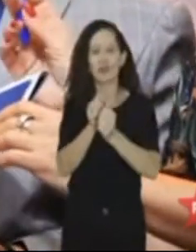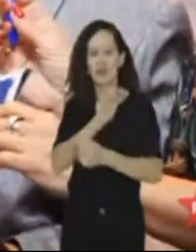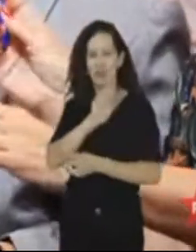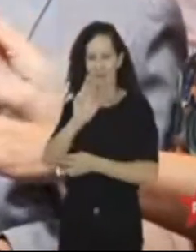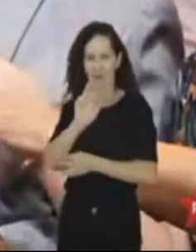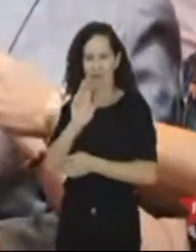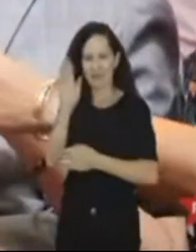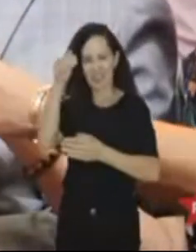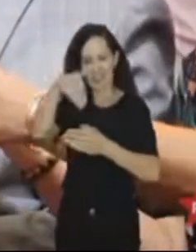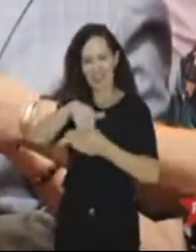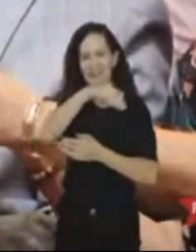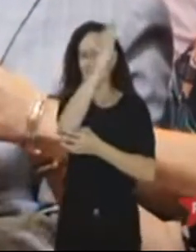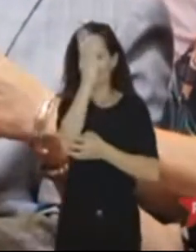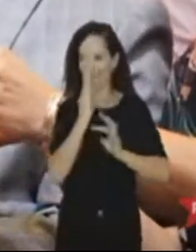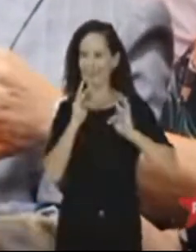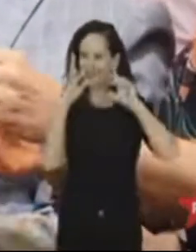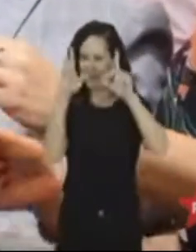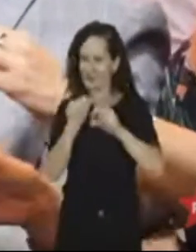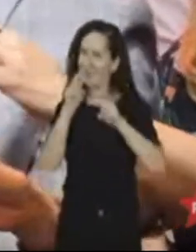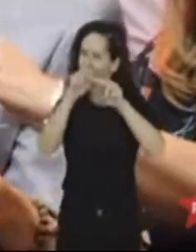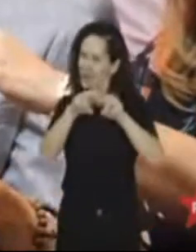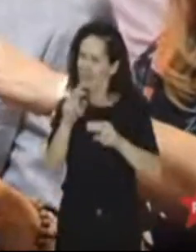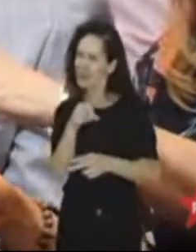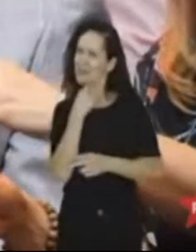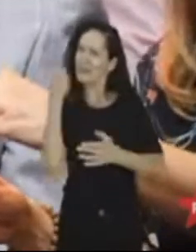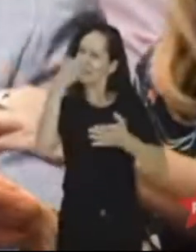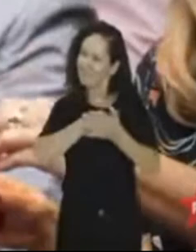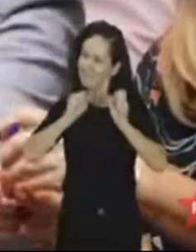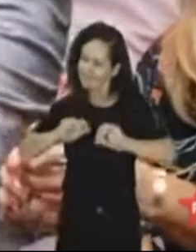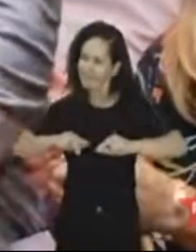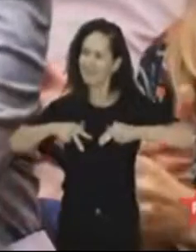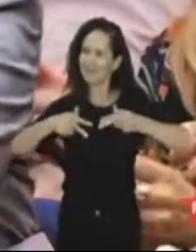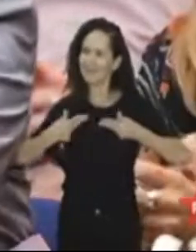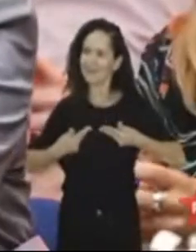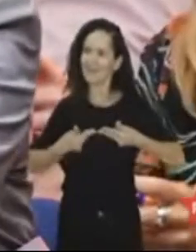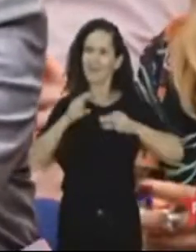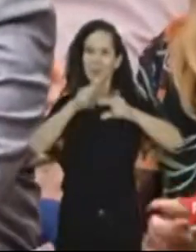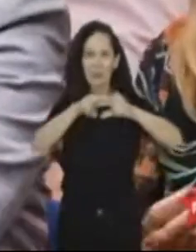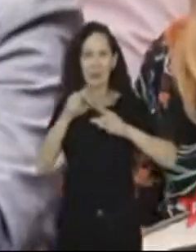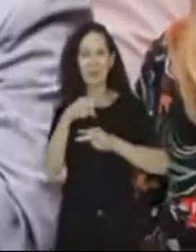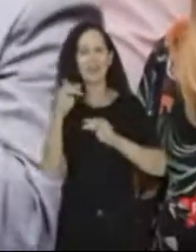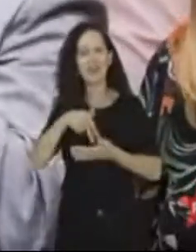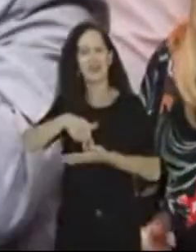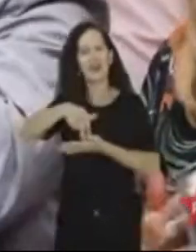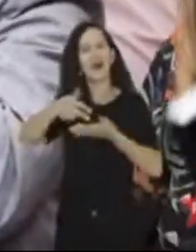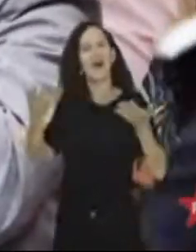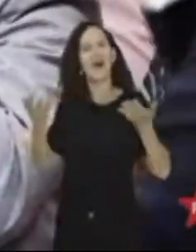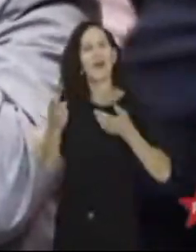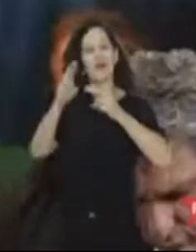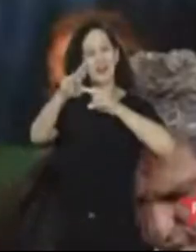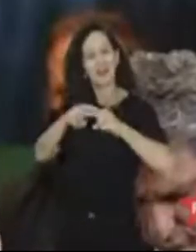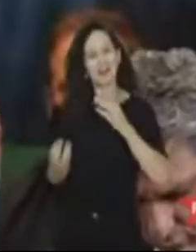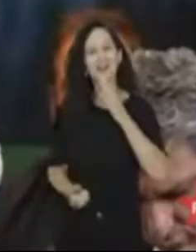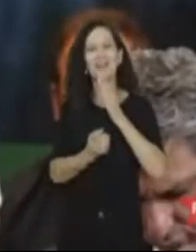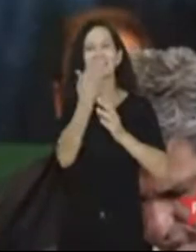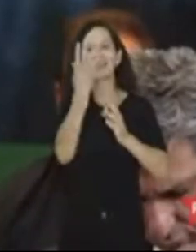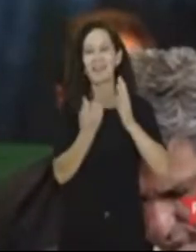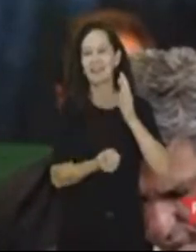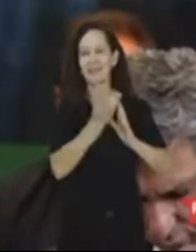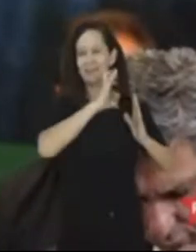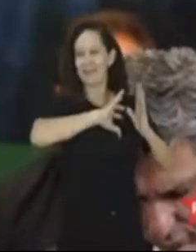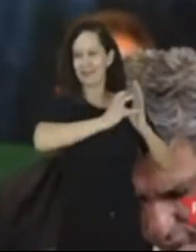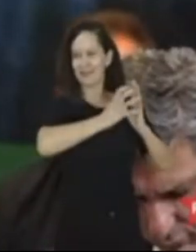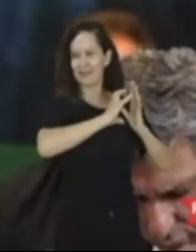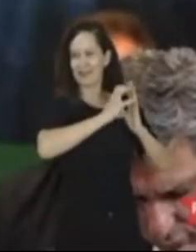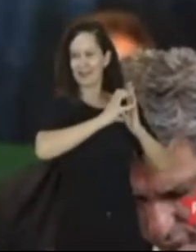Brasil. É por isso que nós militamos, é por isso que nós estamos aqui, por isso que fundamos um partido e é nisso que